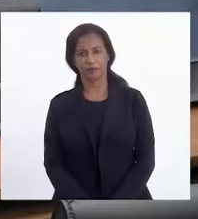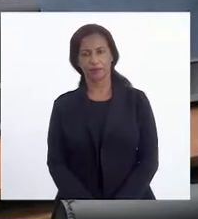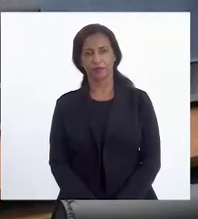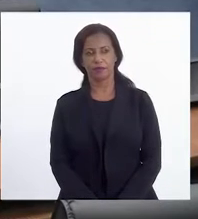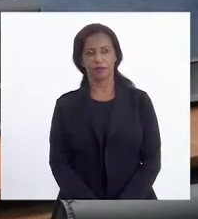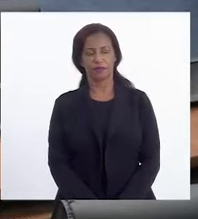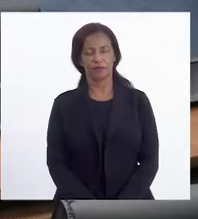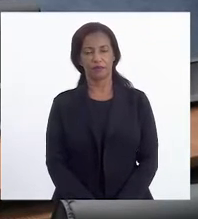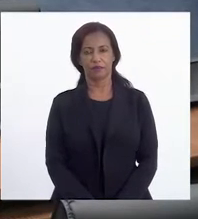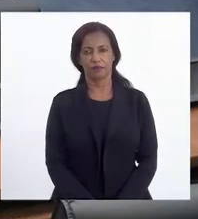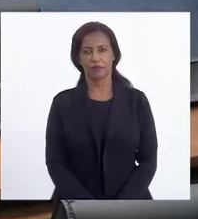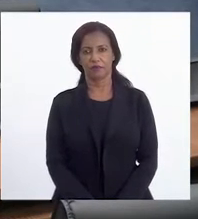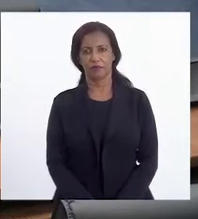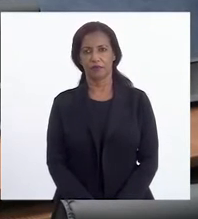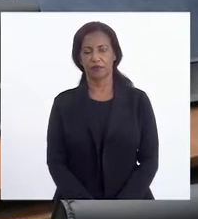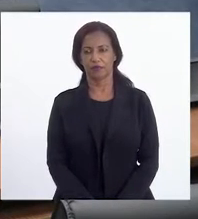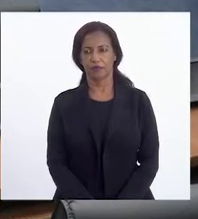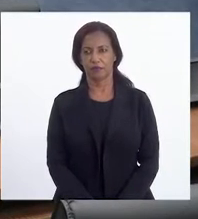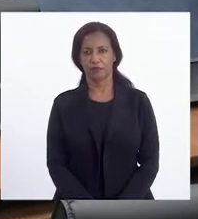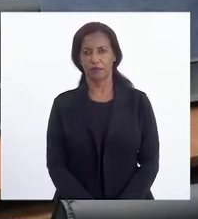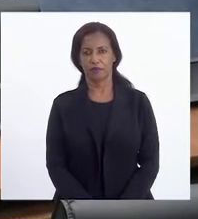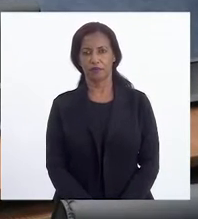E aí